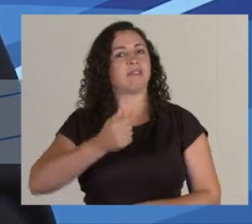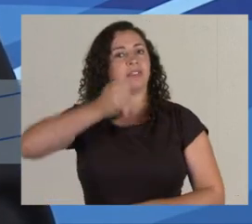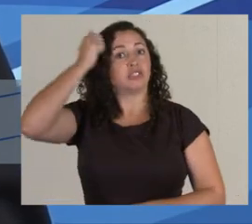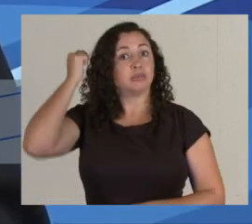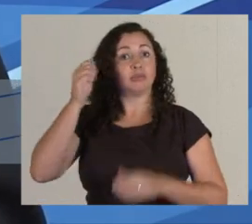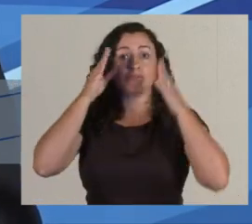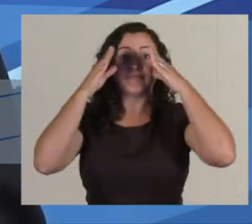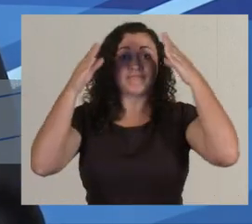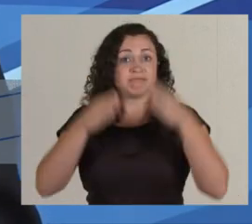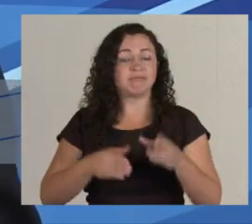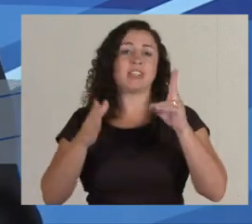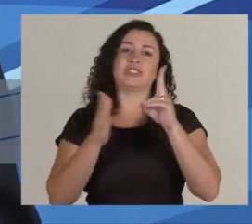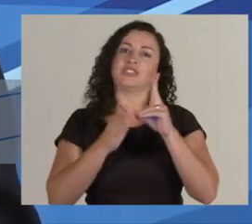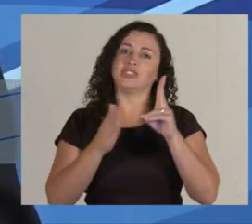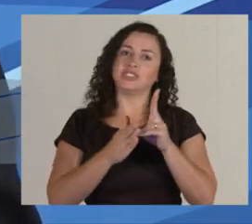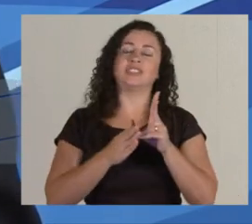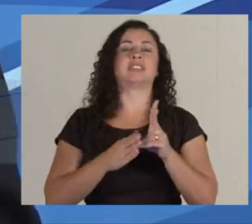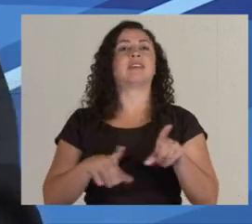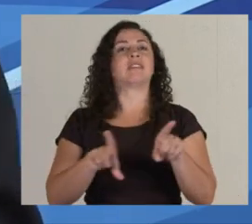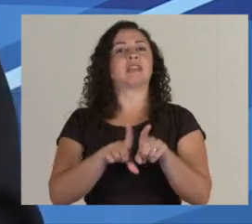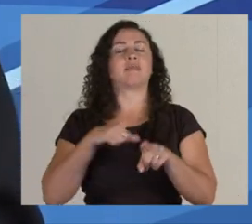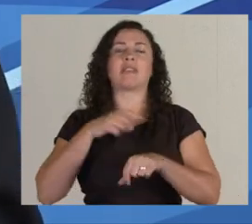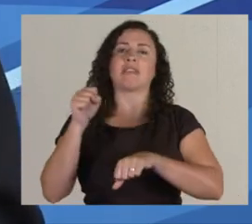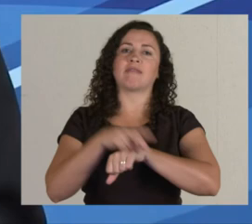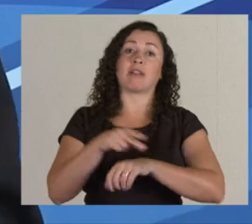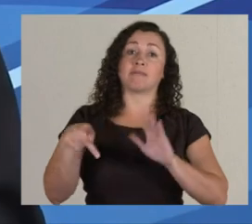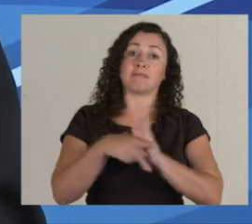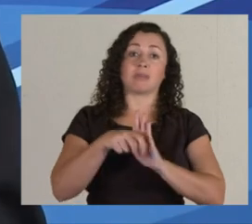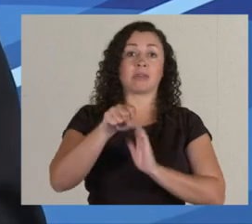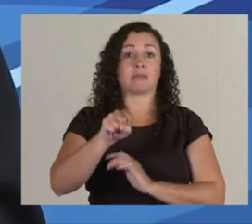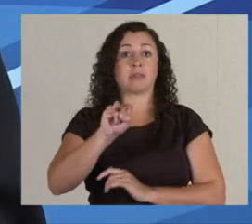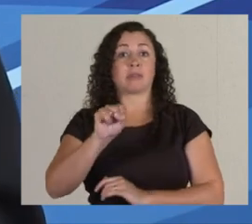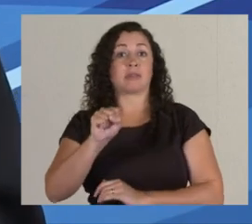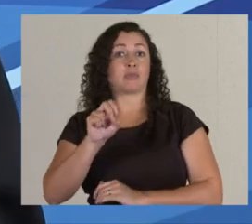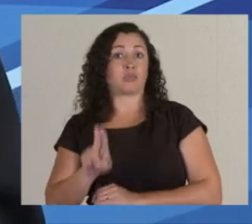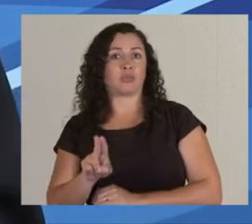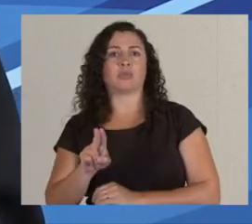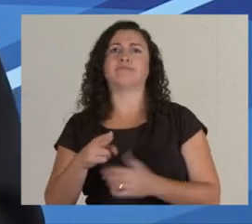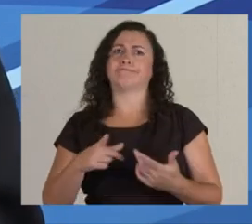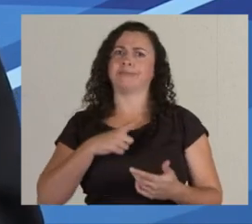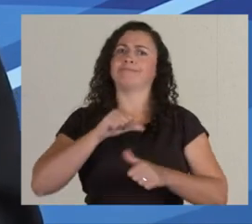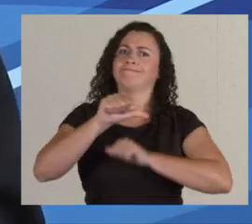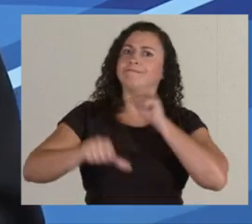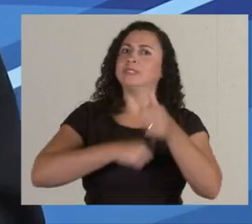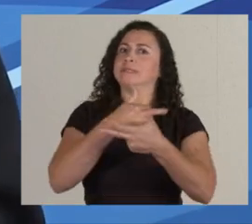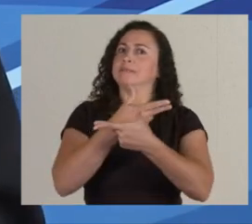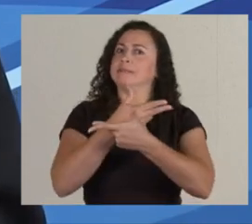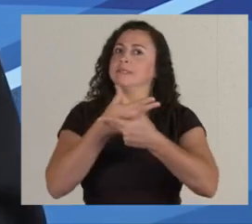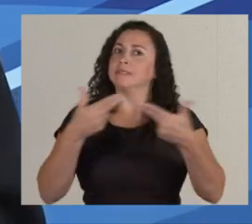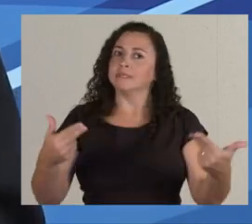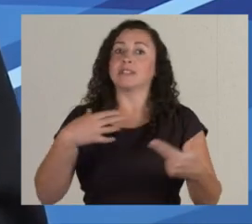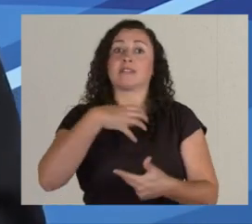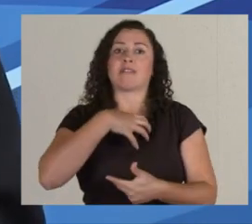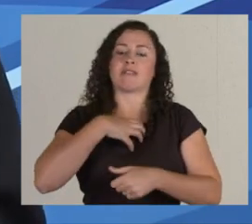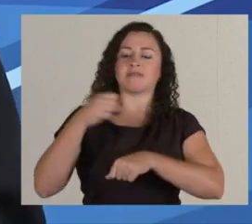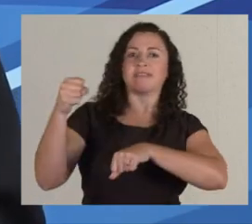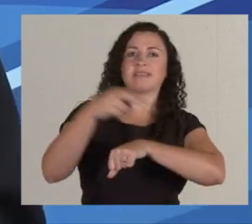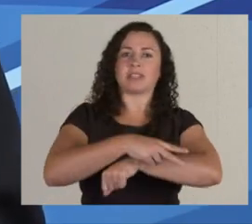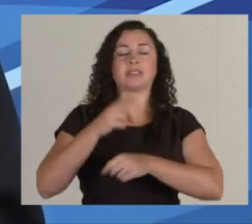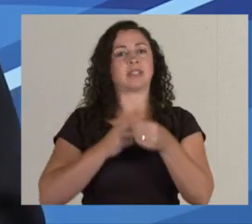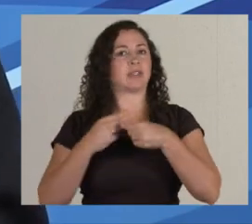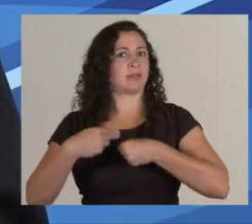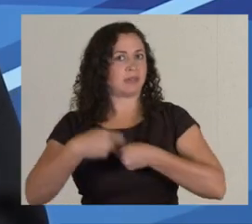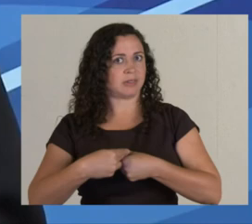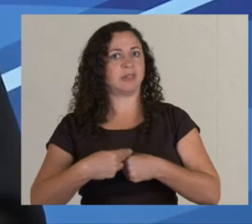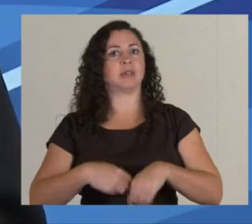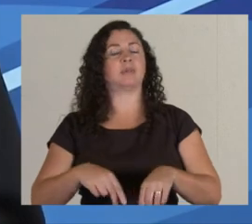vestibular indígena, vai ter vagas pelo SISU, enfim, são muitas alterações aí na maneira de ingressar na